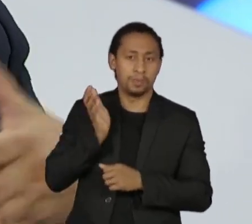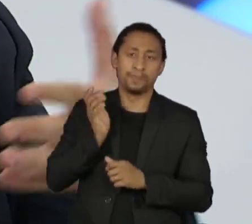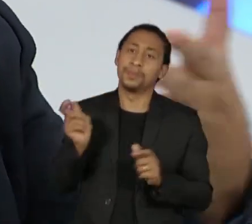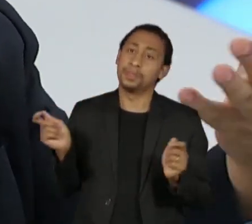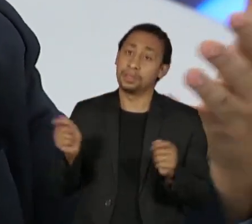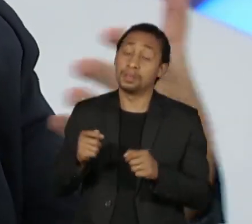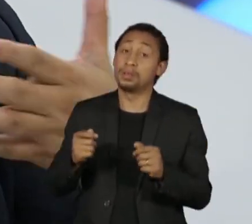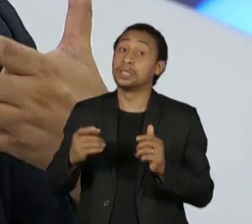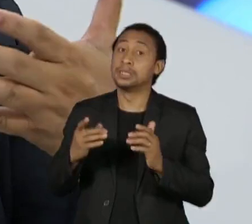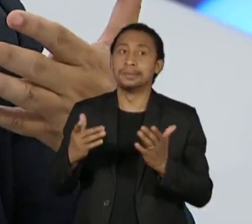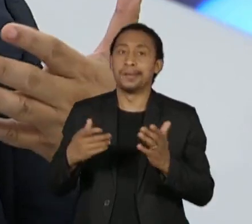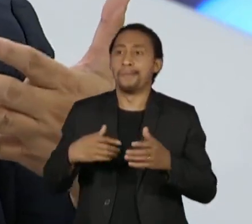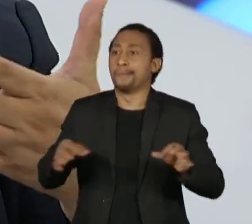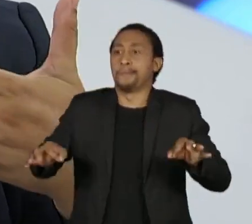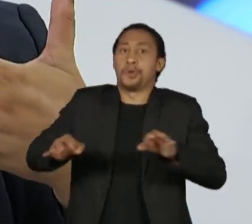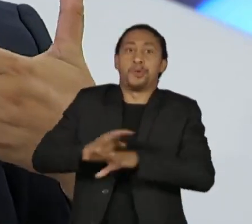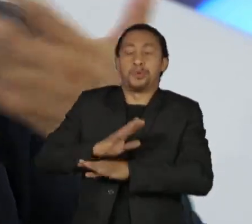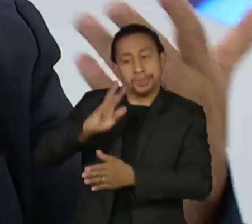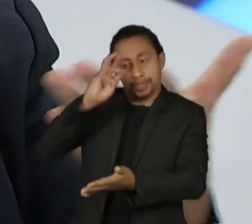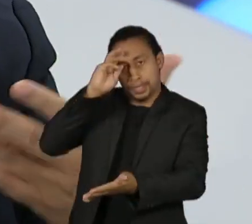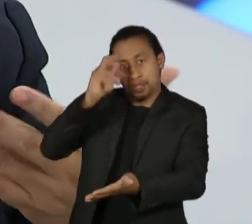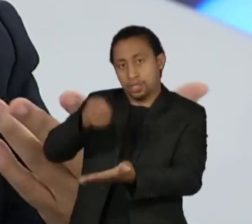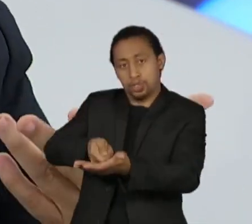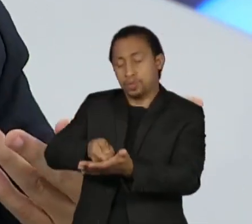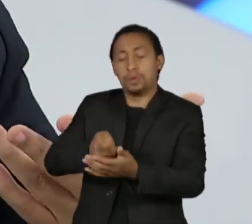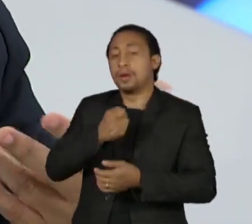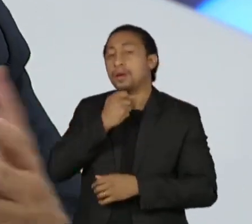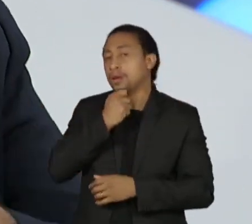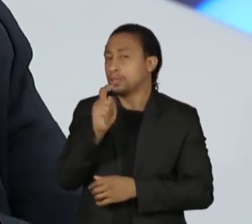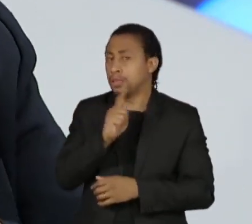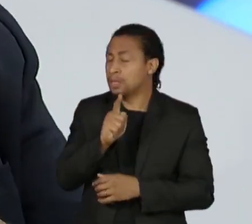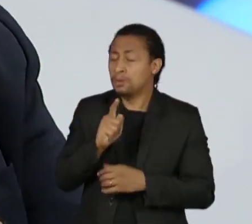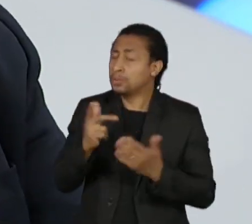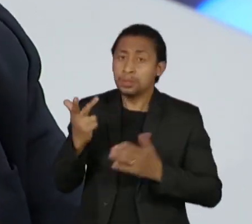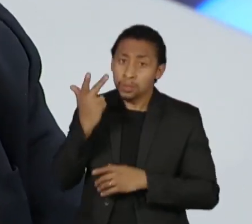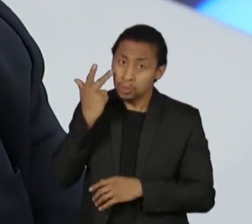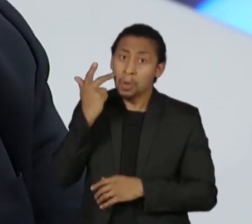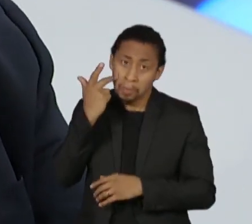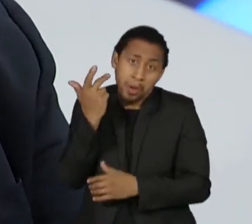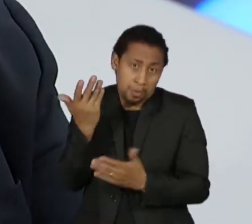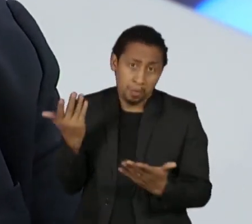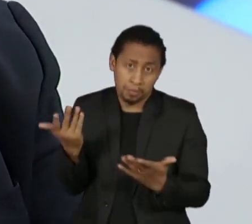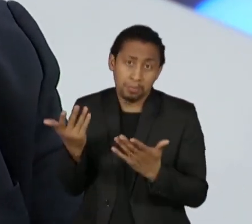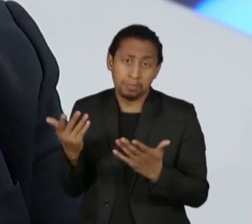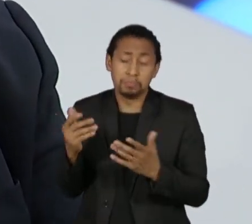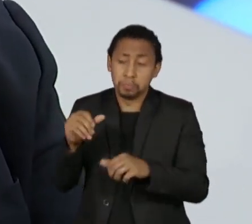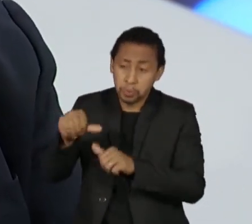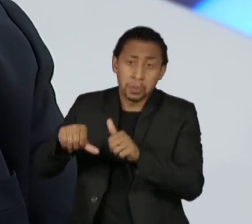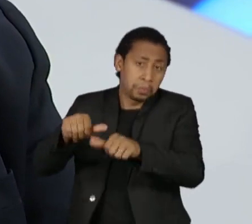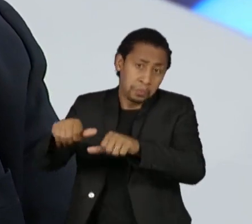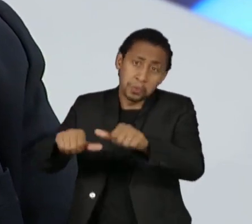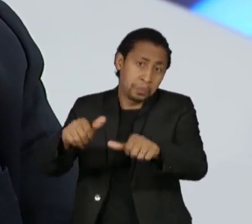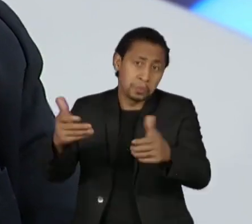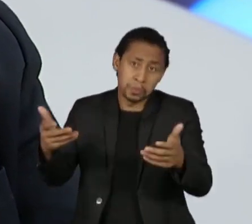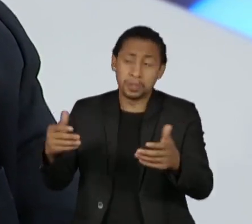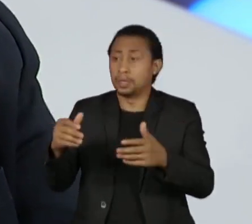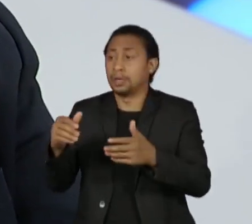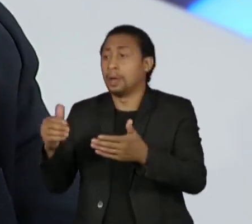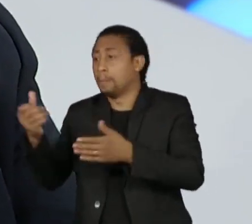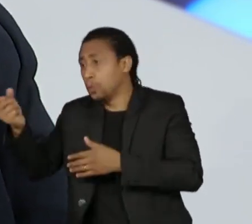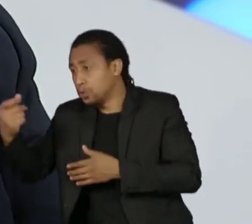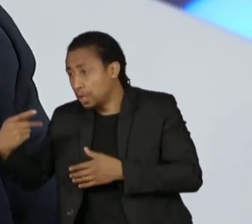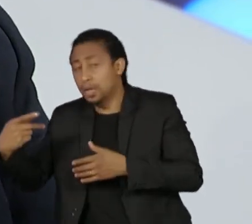mas é algo que é natural que ocorra em relação a critérios isso